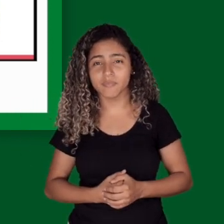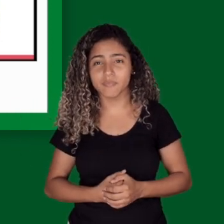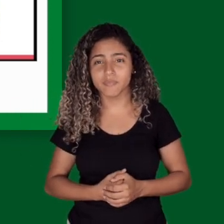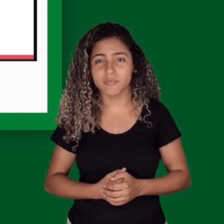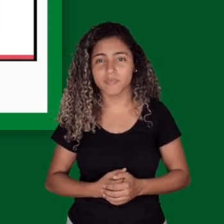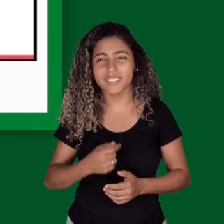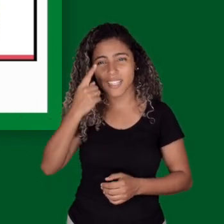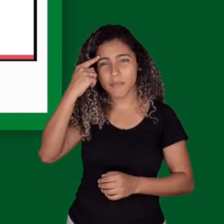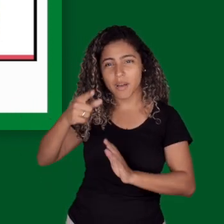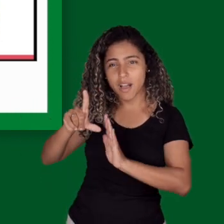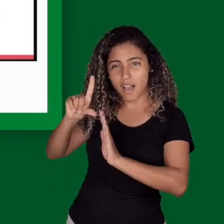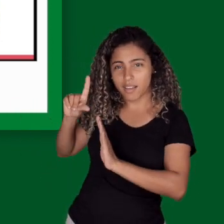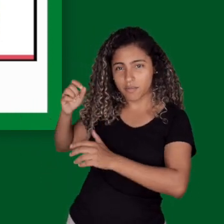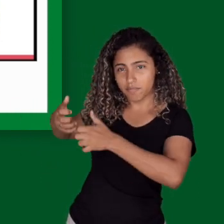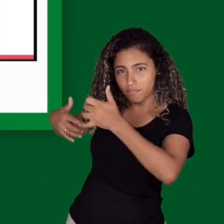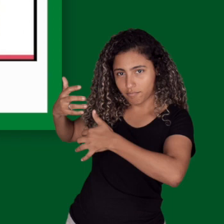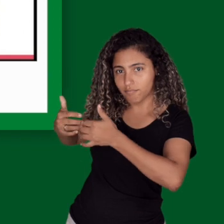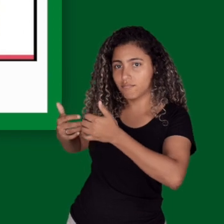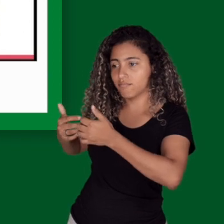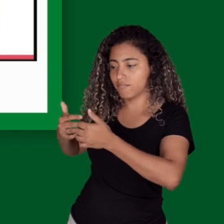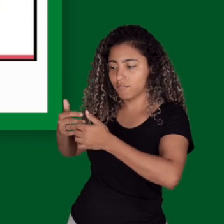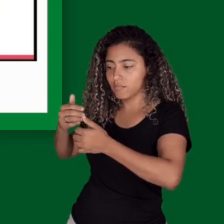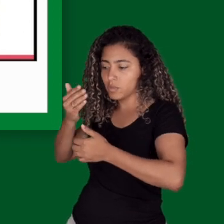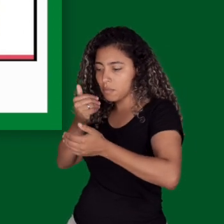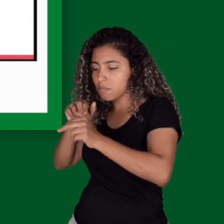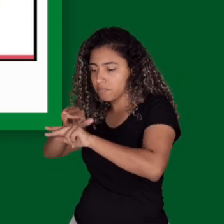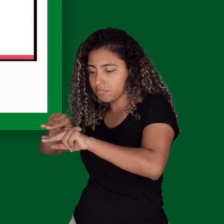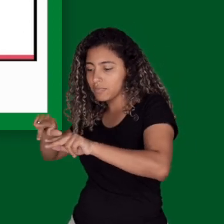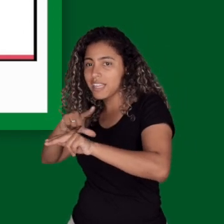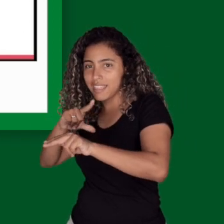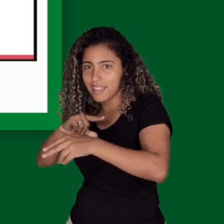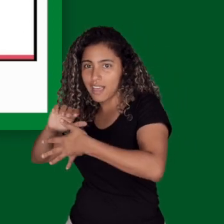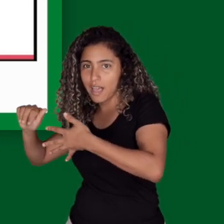amido. E eles também são fonte de proteína e fibra.